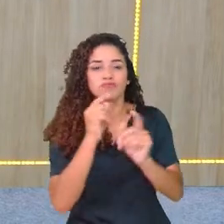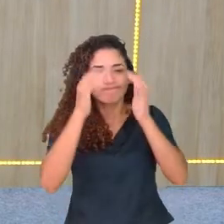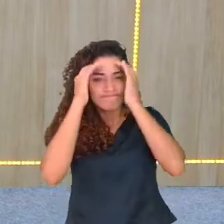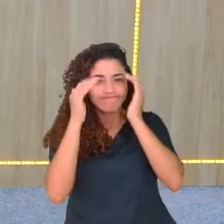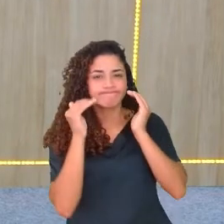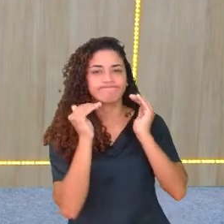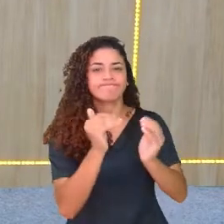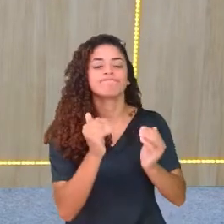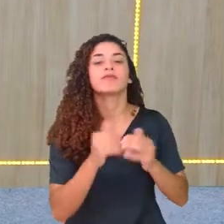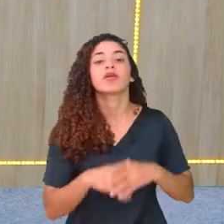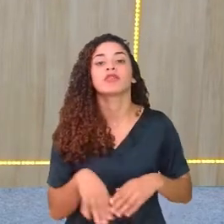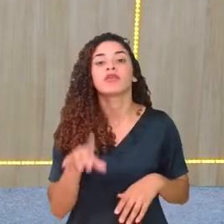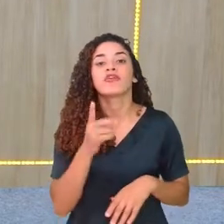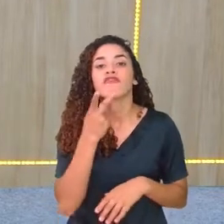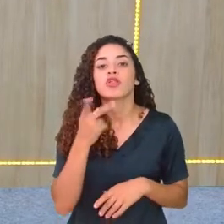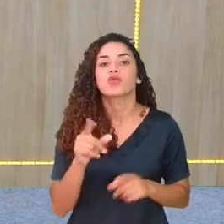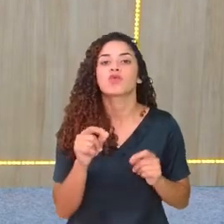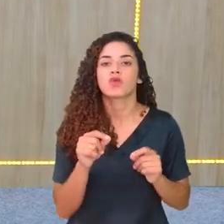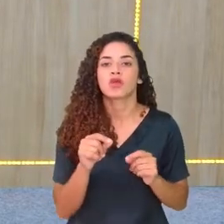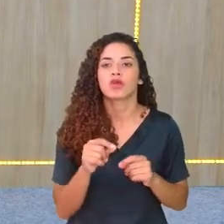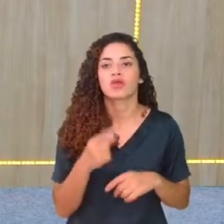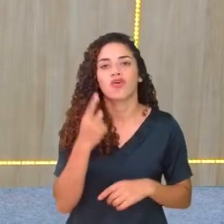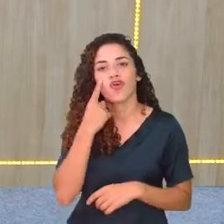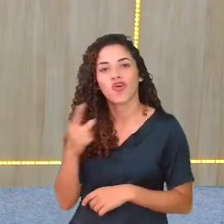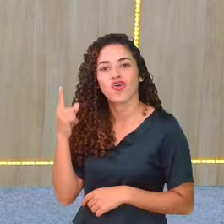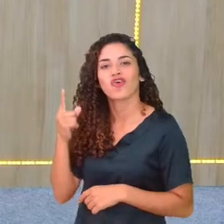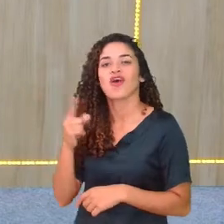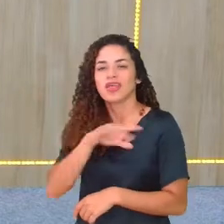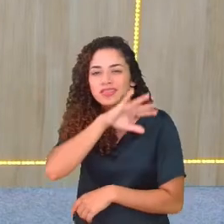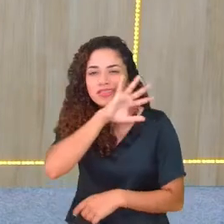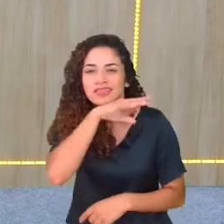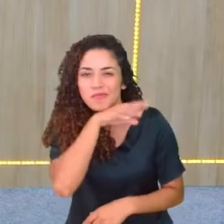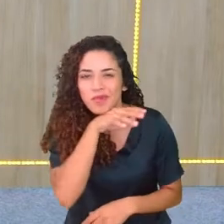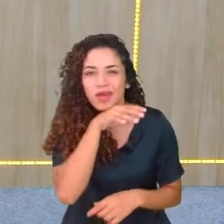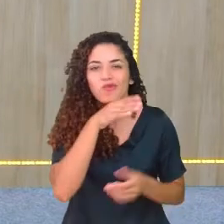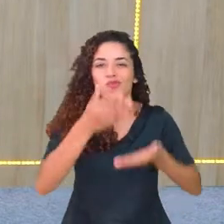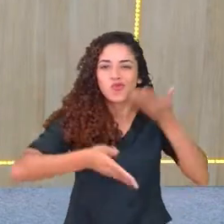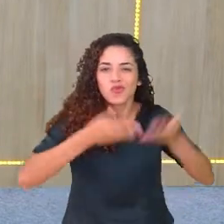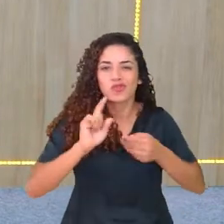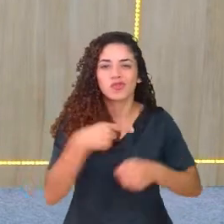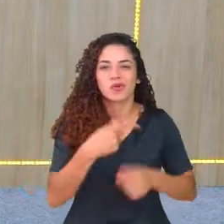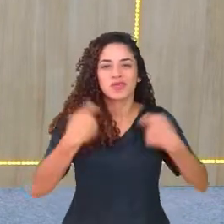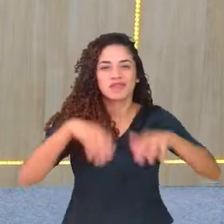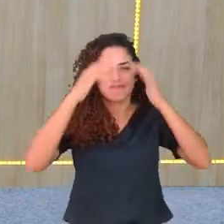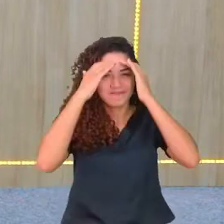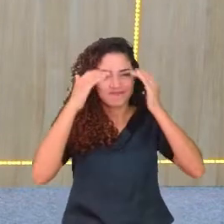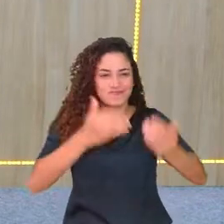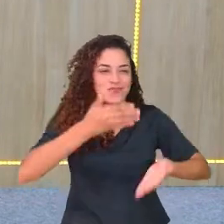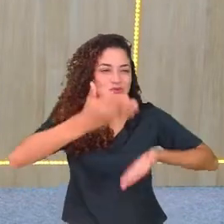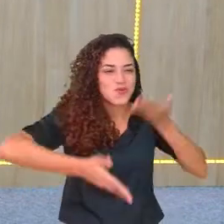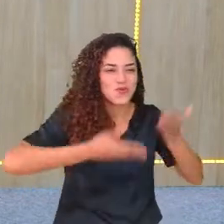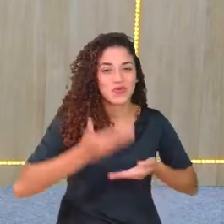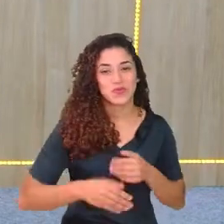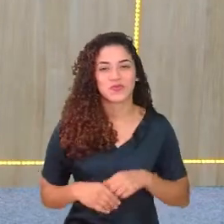respeitar e vamos dizer, viva os animais, e para eles viverem a gente precisa respeitar e cuidar